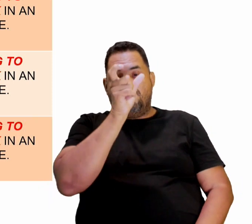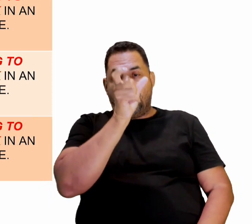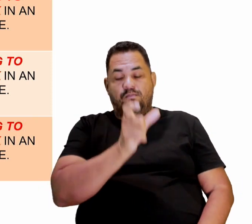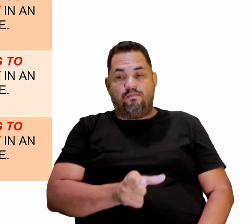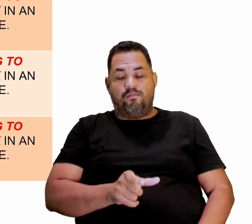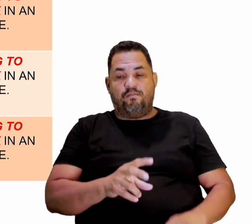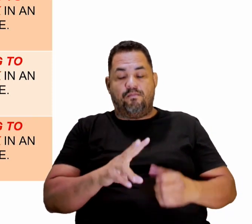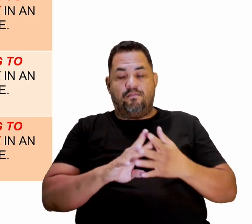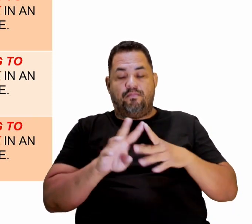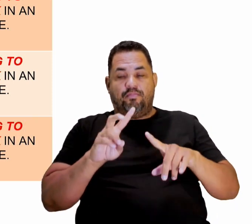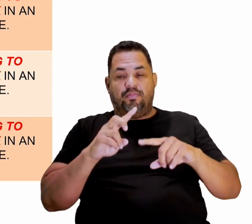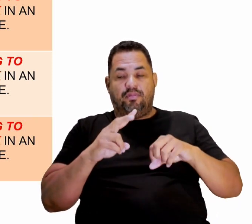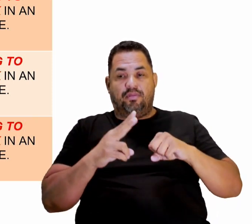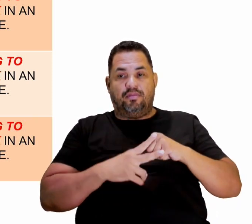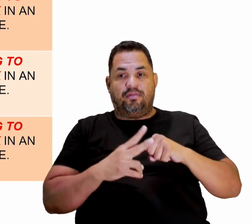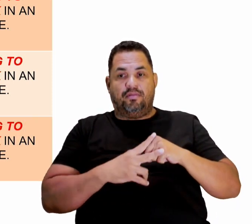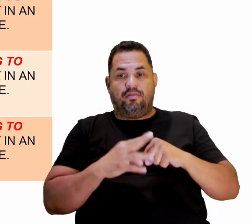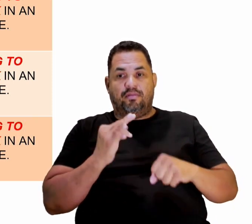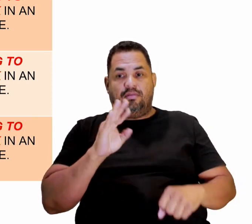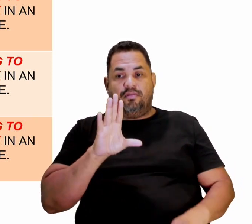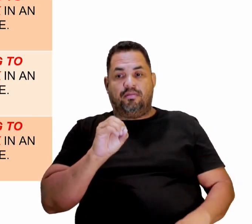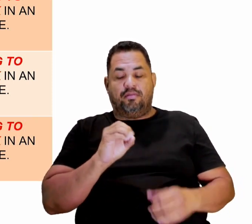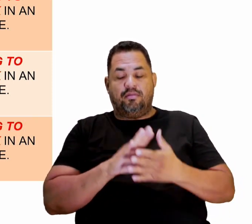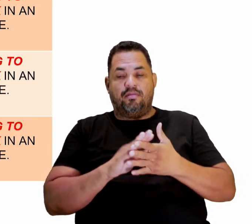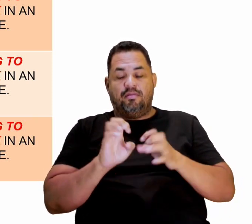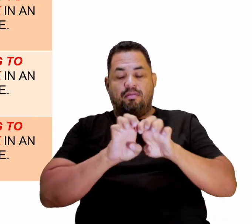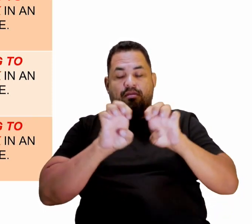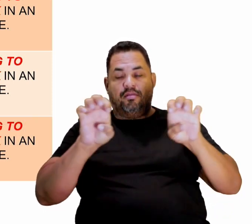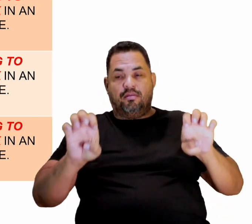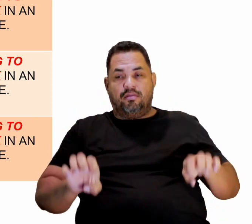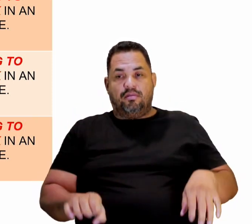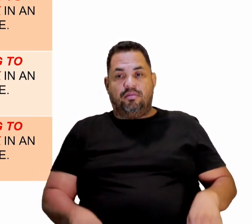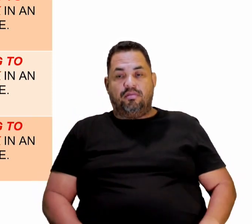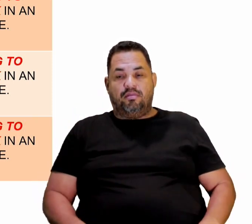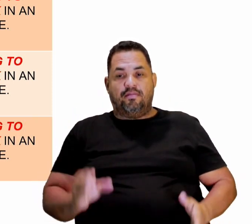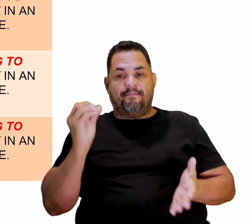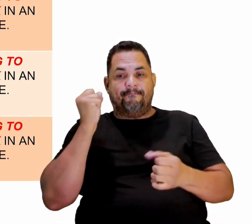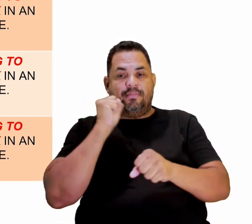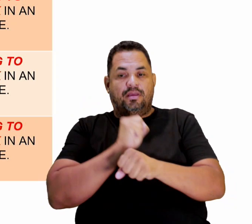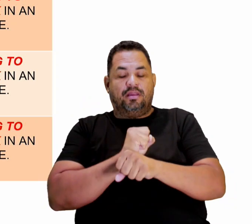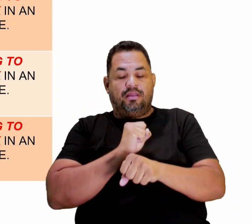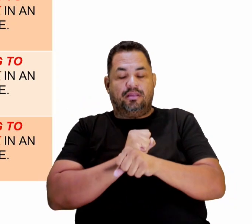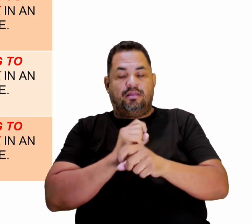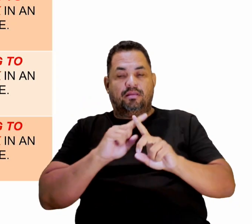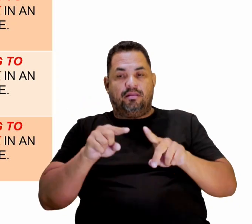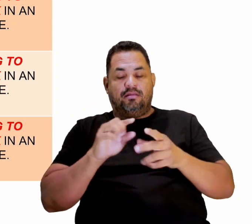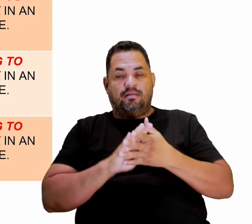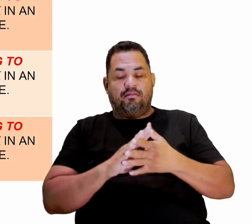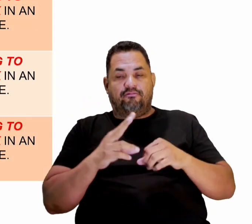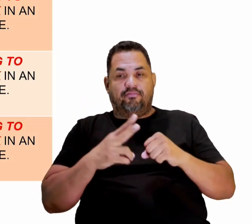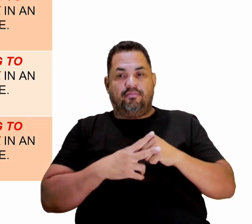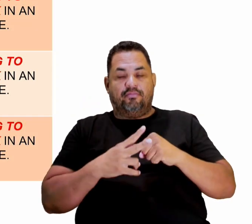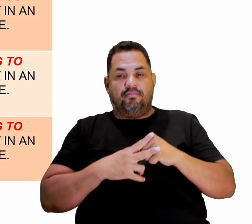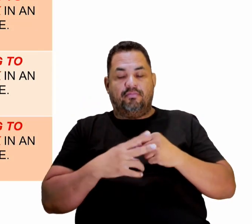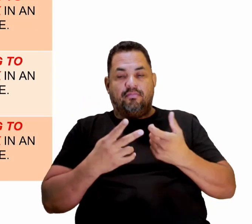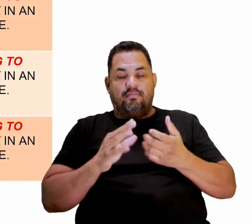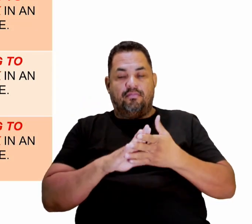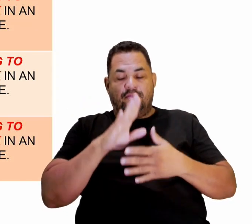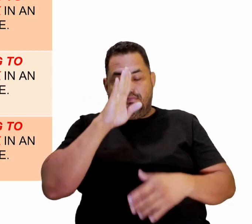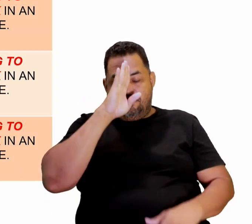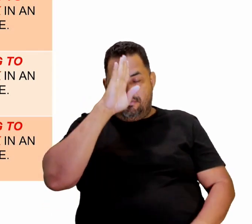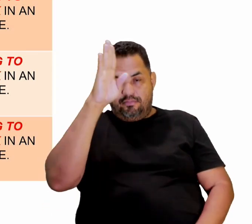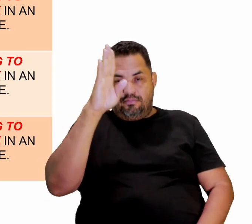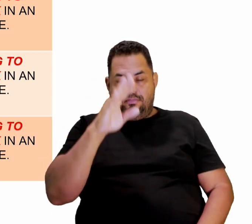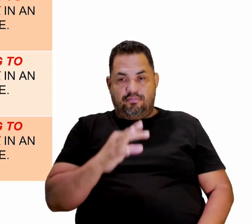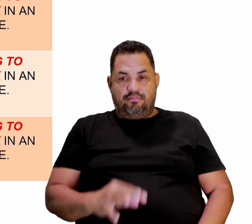mas verbo to be correspondente ao sujeito a estrutura gontil que é fixa mas o verbo principal que aqui eu